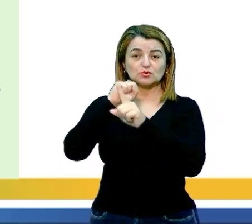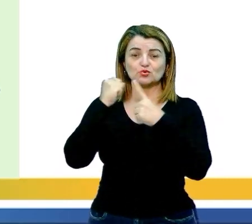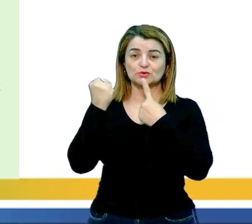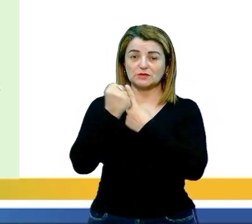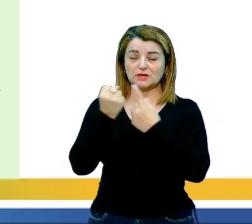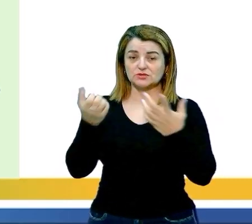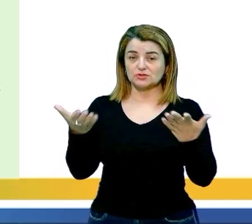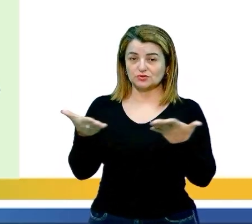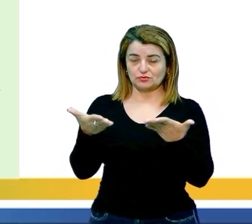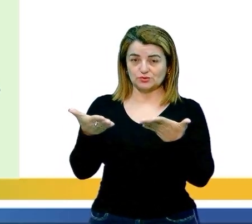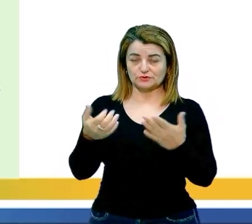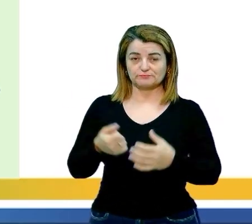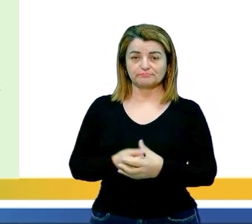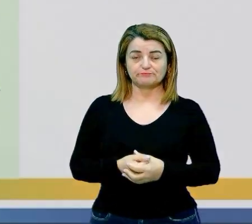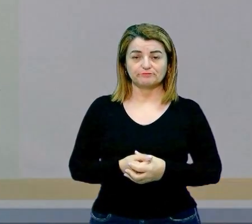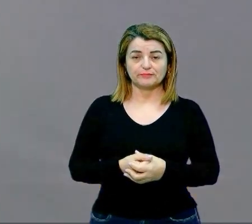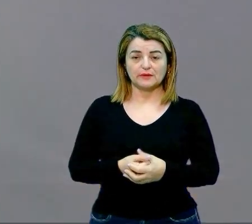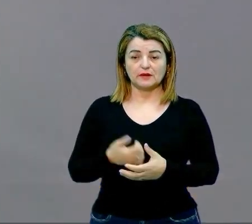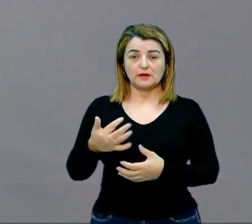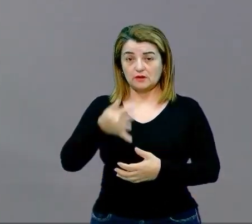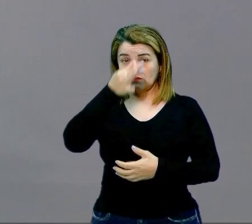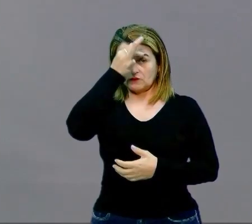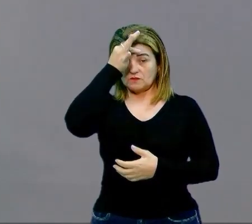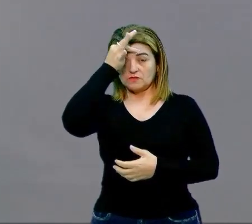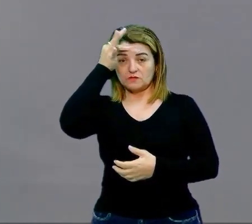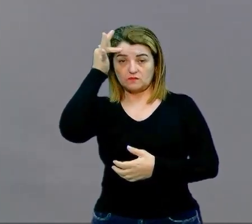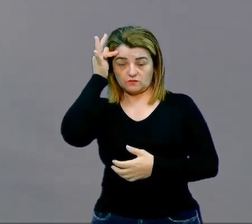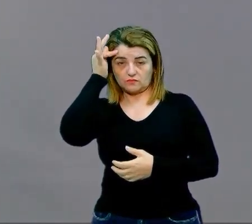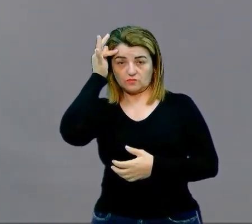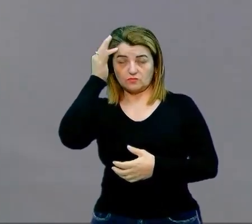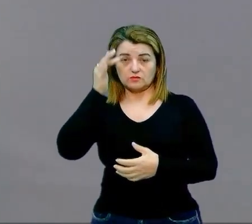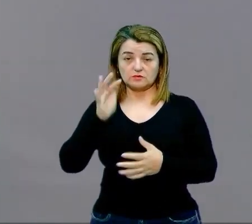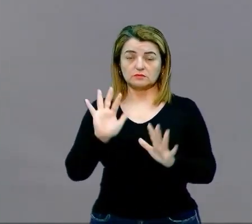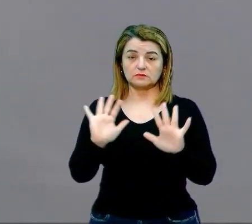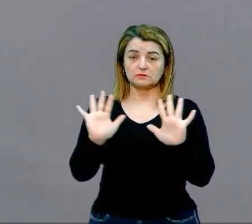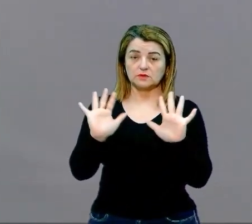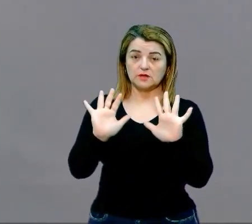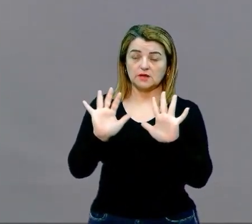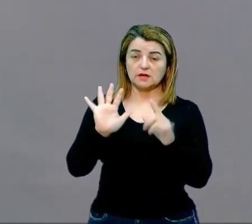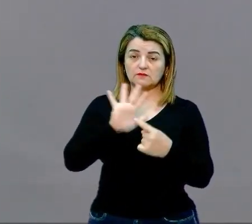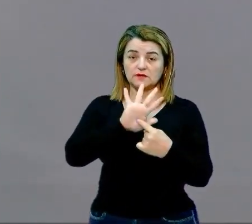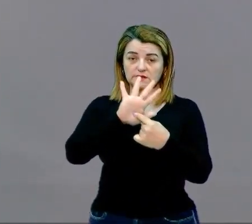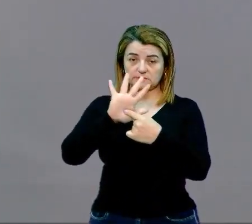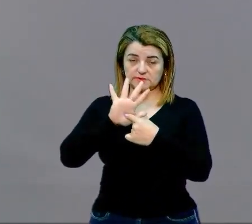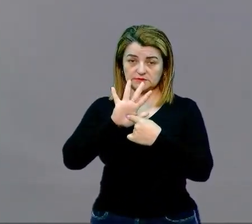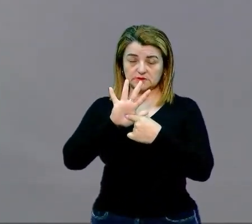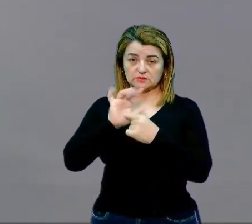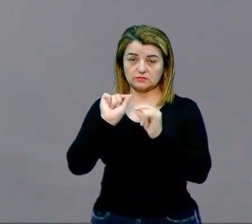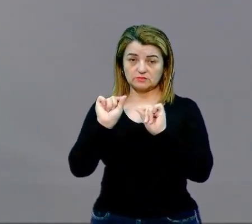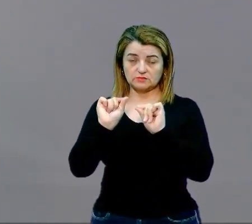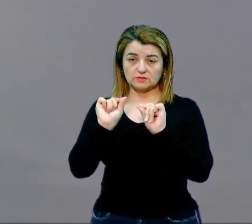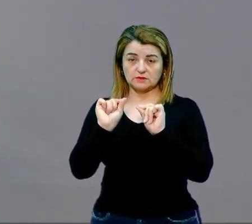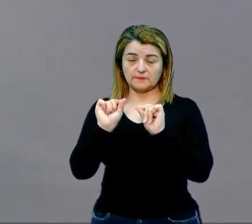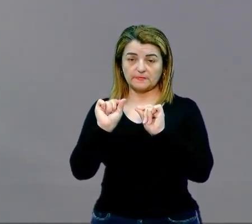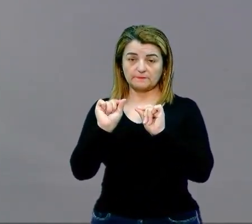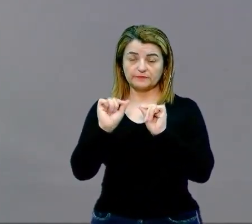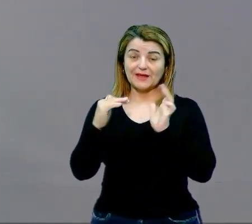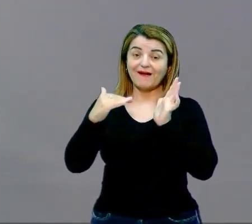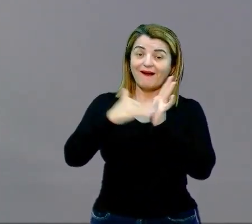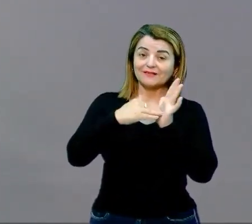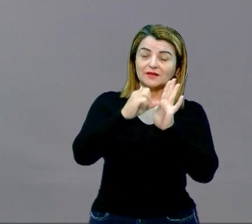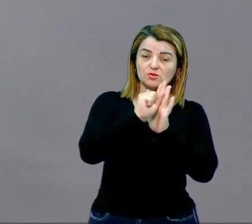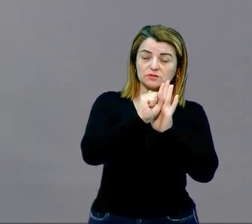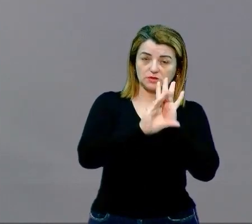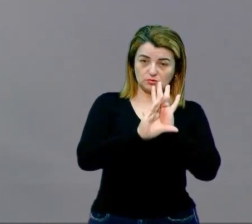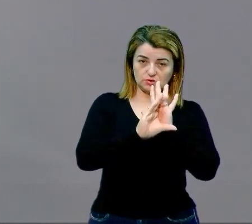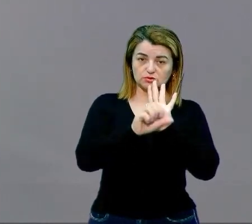a disciplina. Então, o Foucault, na realidade, ele vai abordar o seguinte: até o século